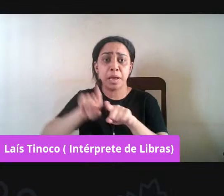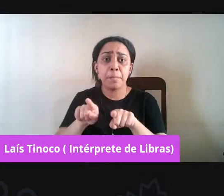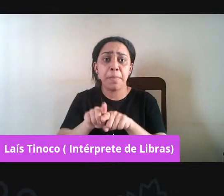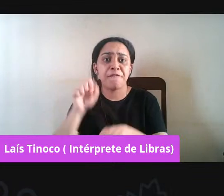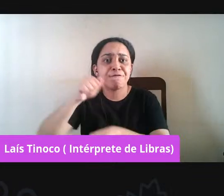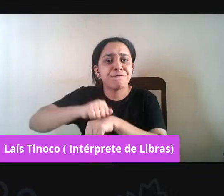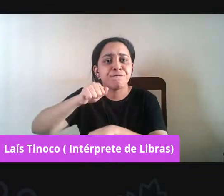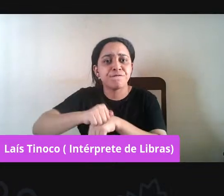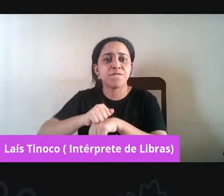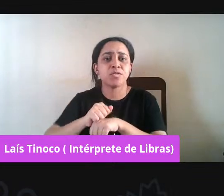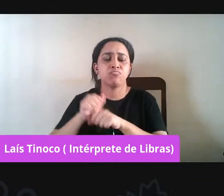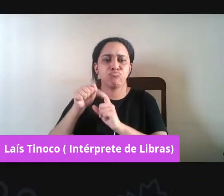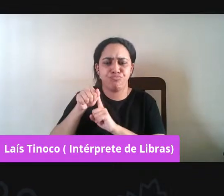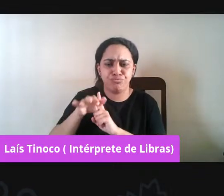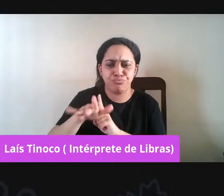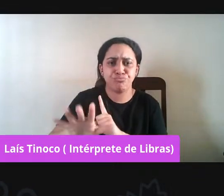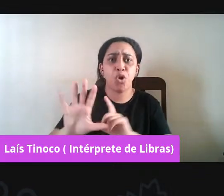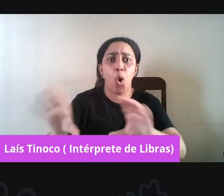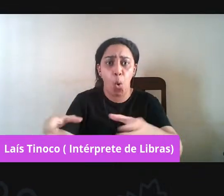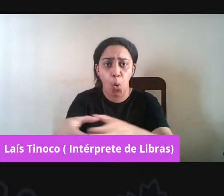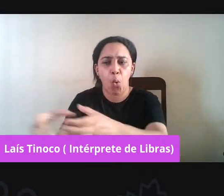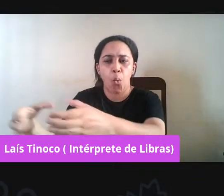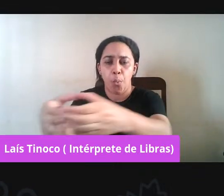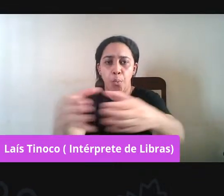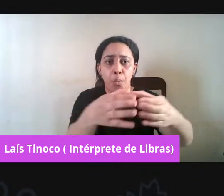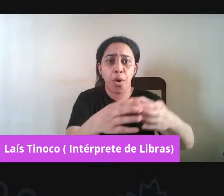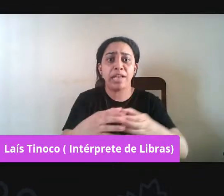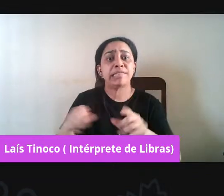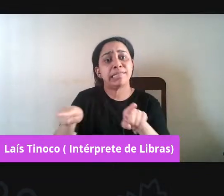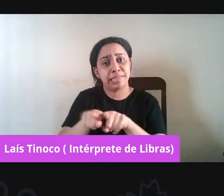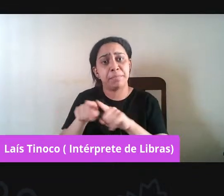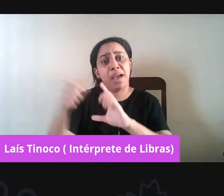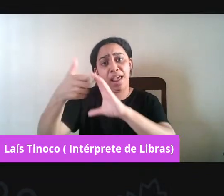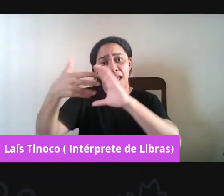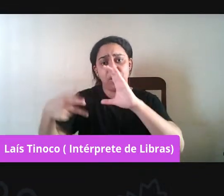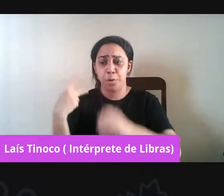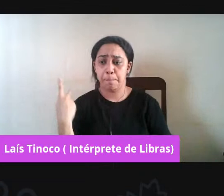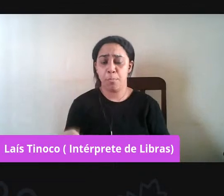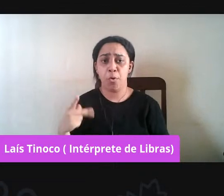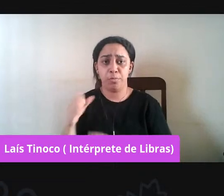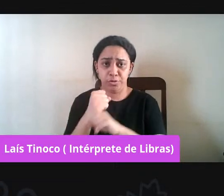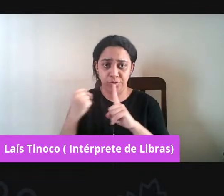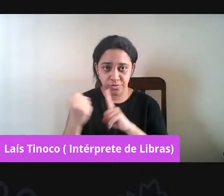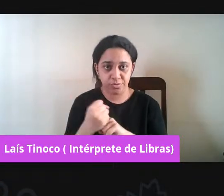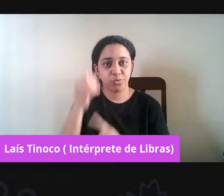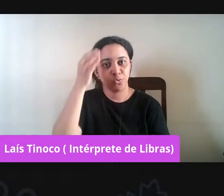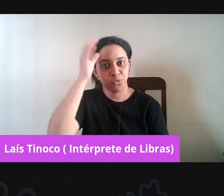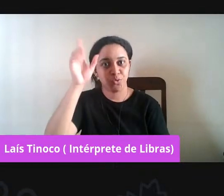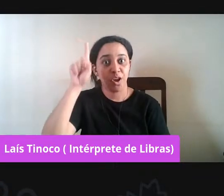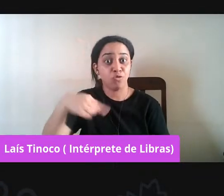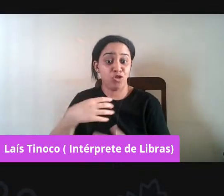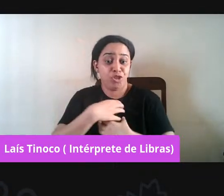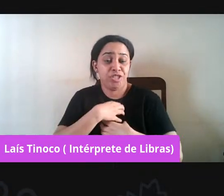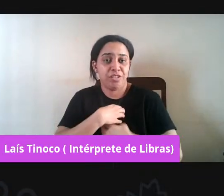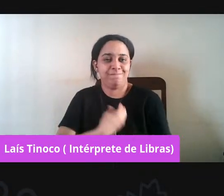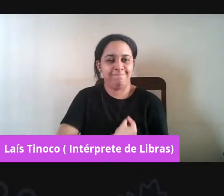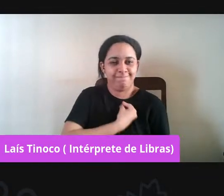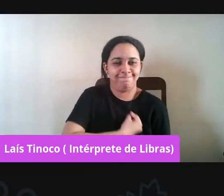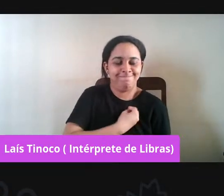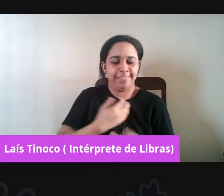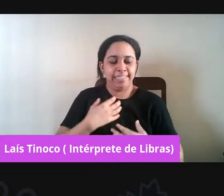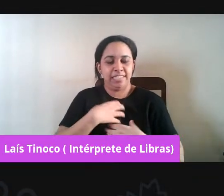transmitidos coletivamente e característicos de uma sociedade. Cultura são os modos de viver, sentir e